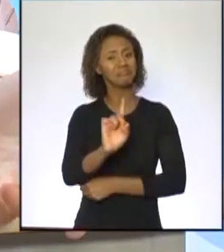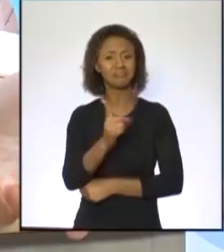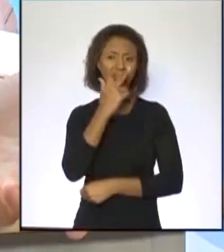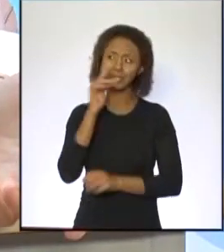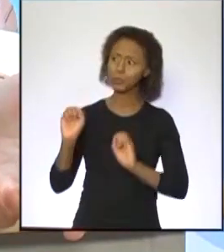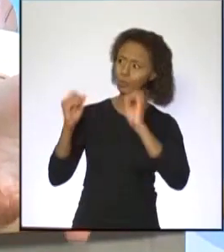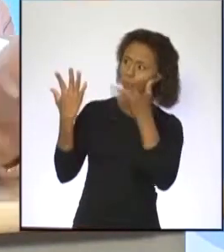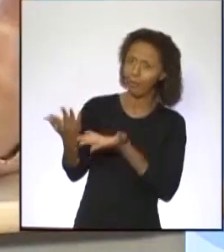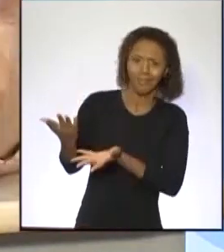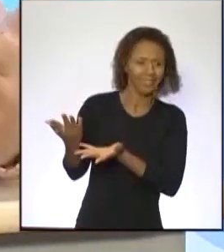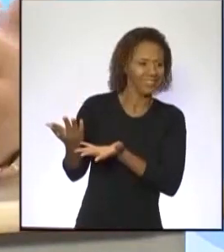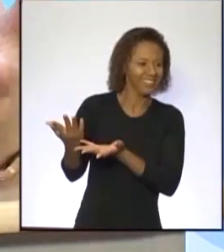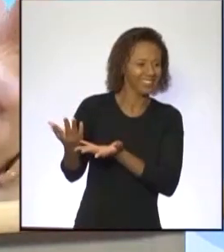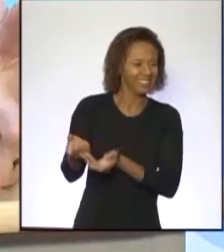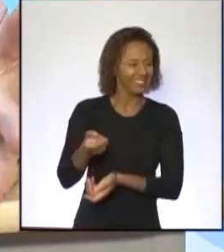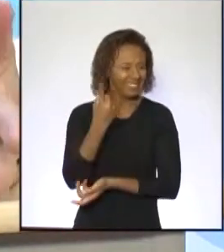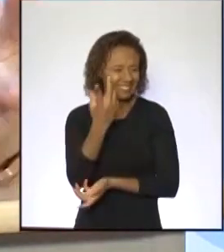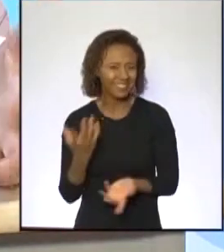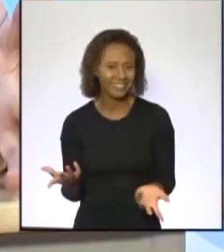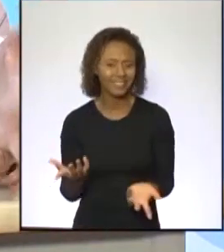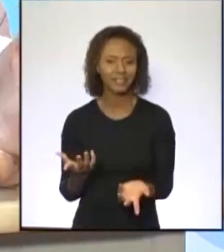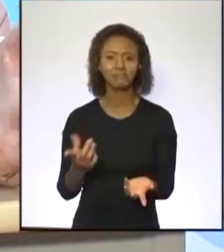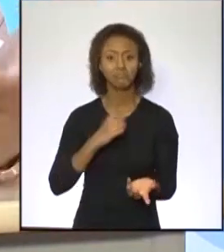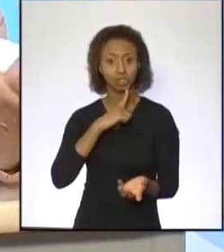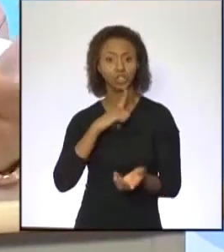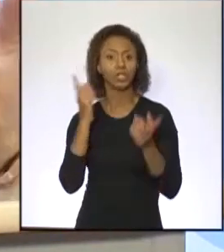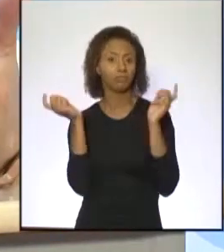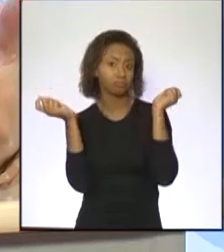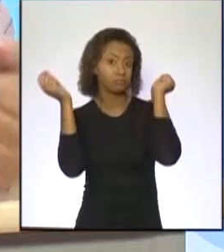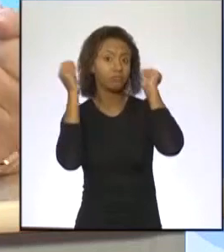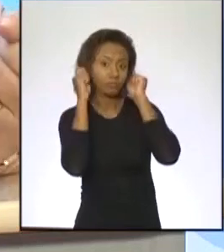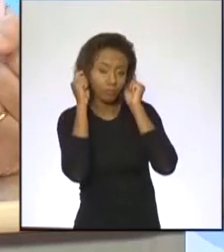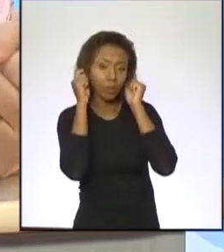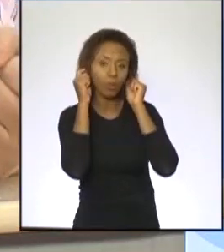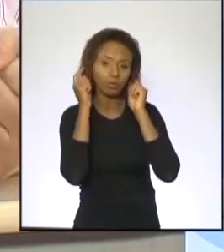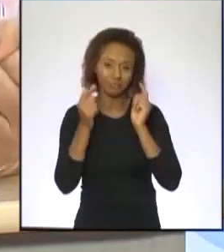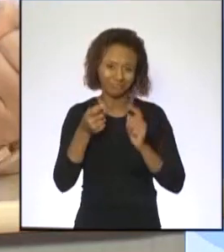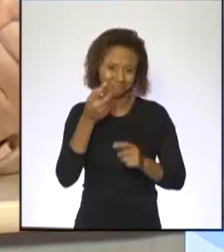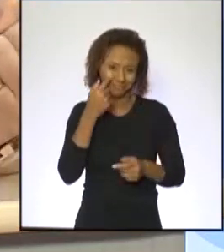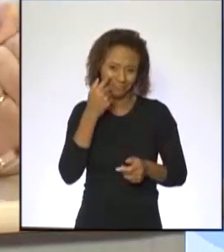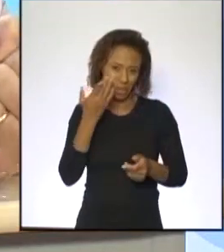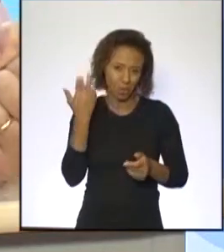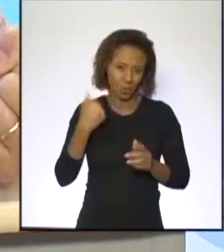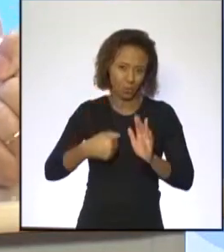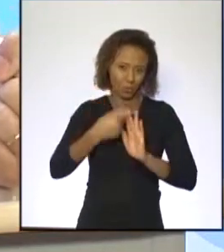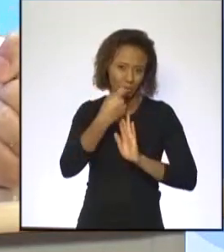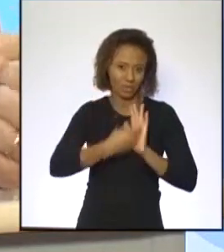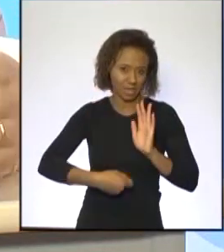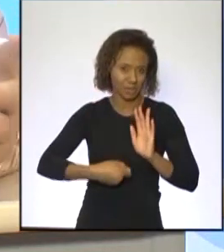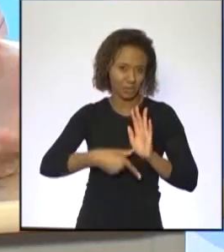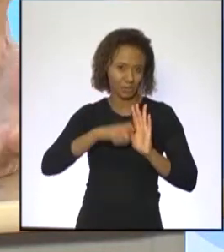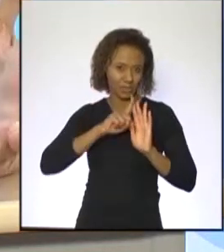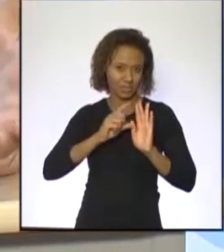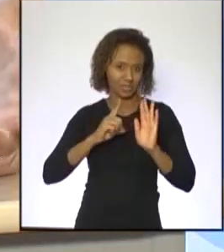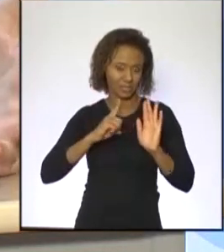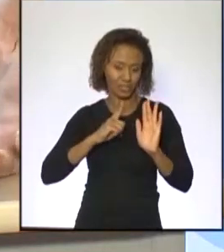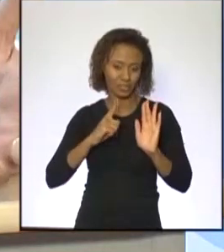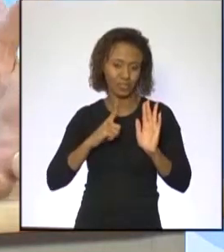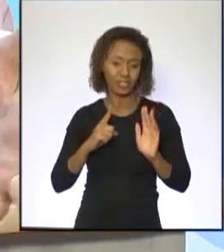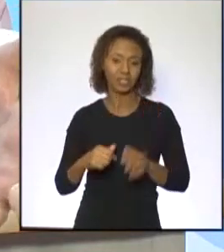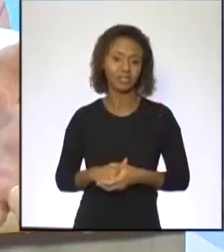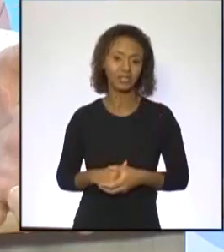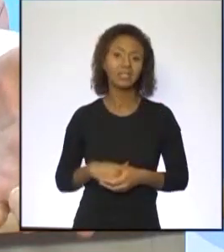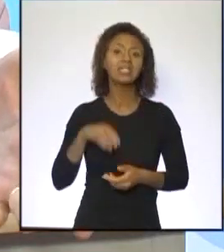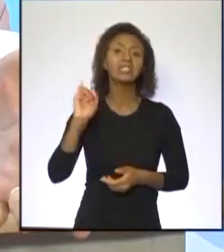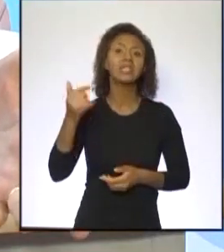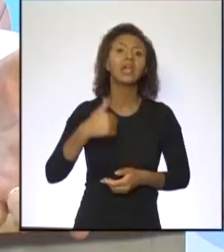parte, né? Aham. Ele estava com um aparelho sonoro, a gente viu isso no outro trecho, né? Se você não se lembrar, se a gente tivesse diante